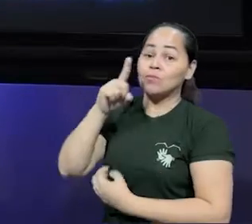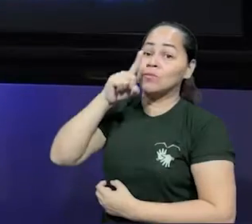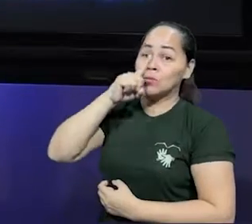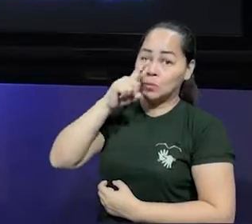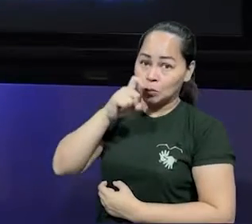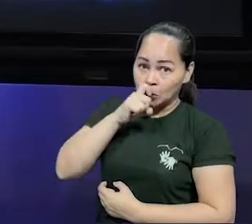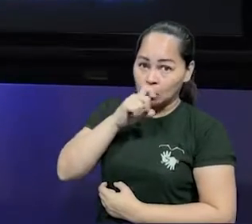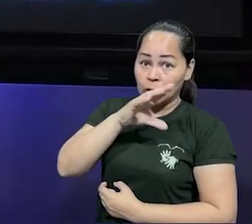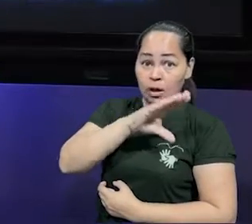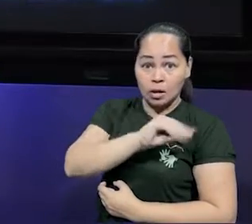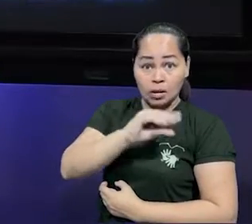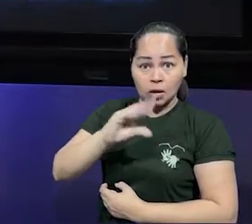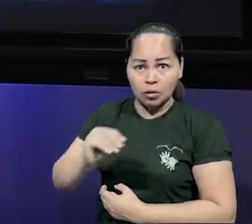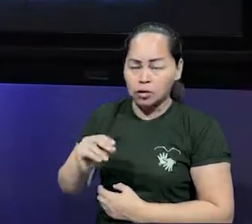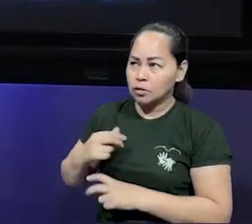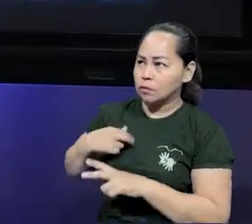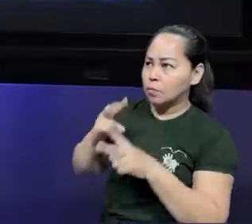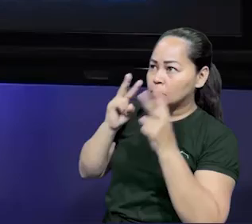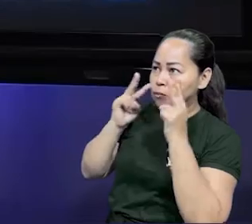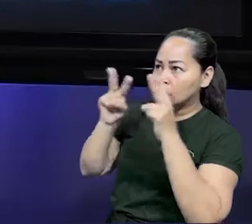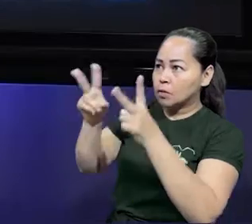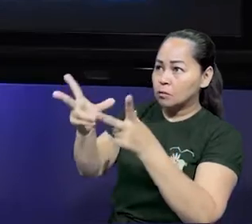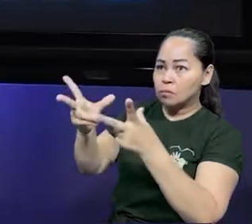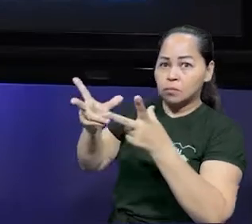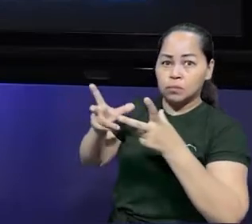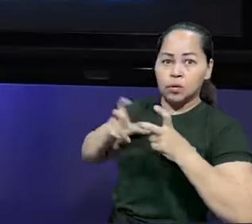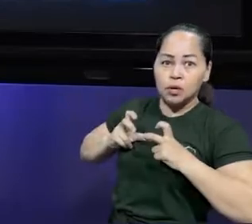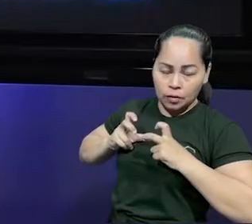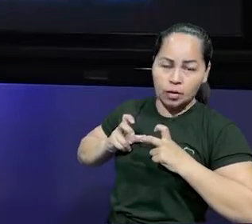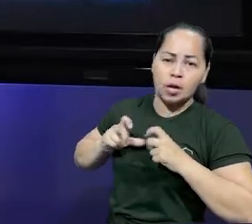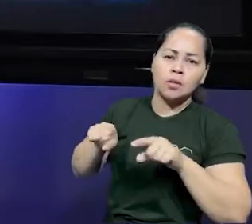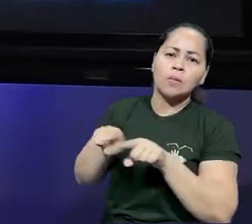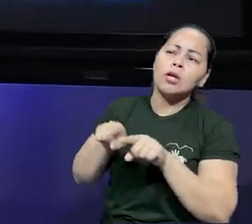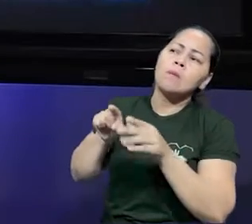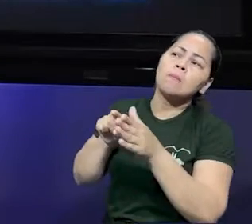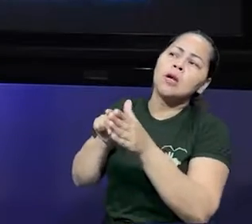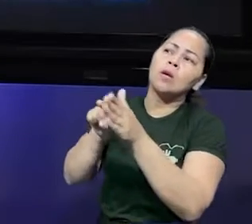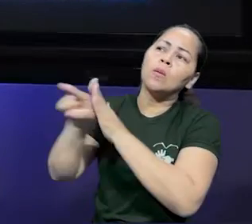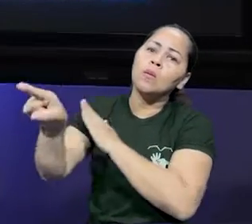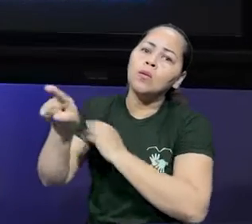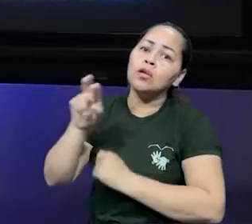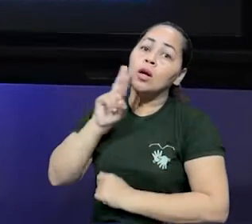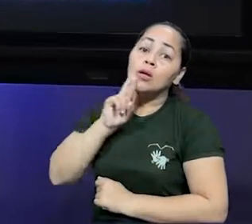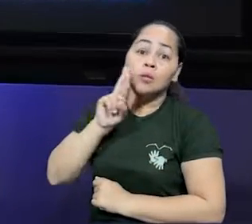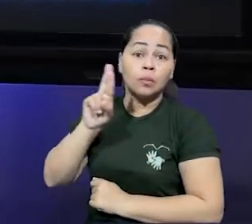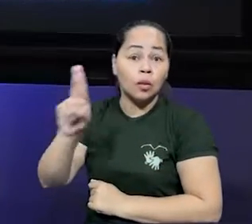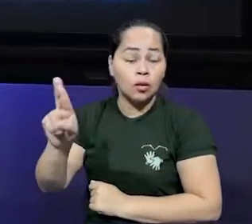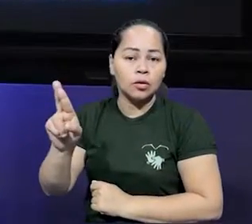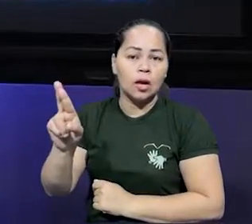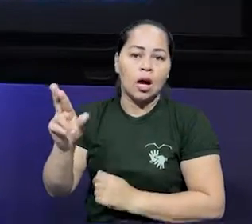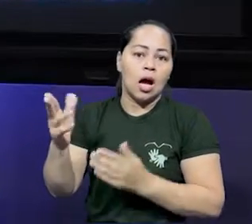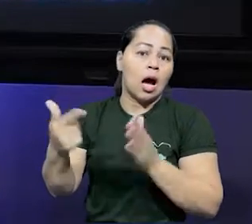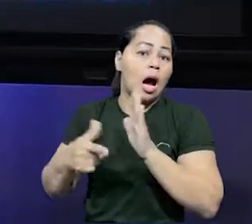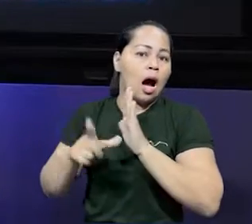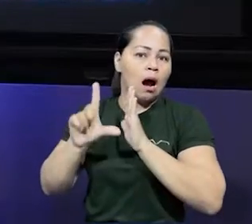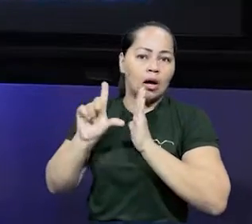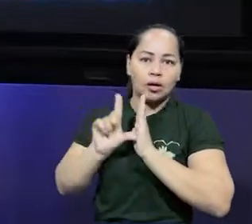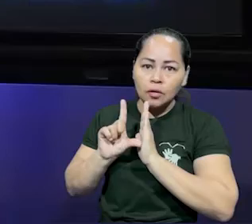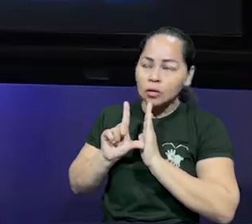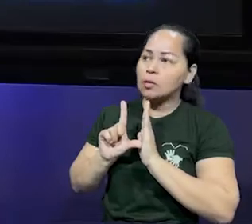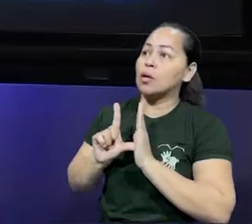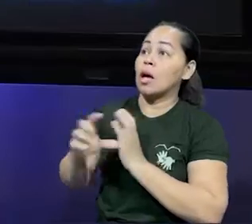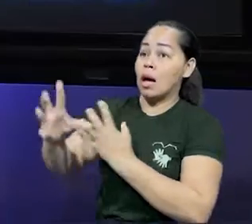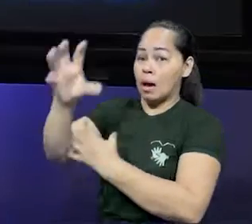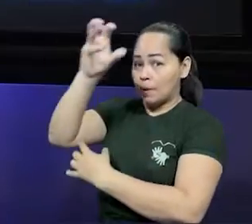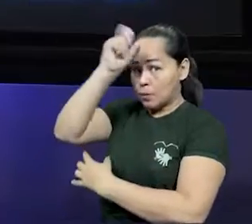exige que o adolescente entre em contato e questione esses pais que já não são vistos mais da